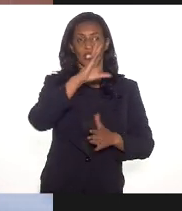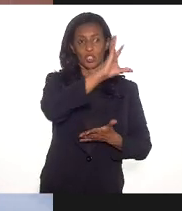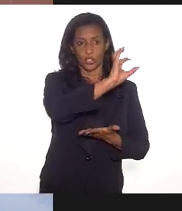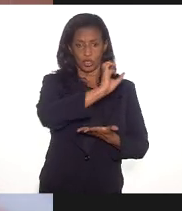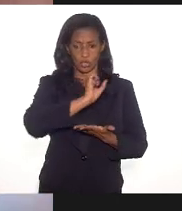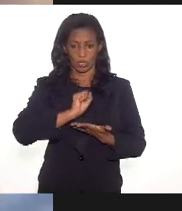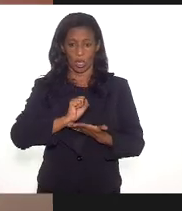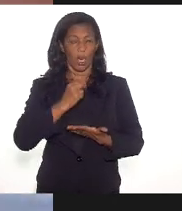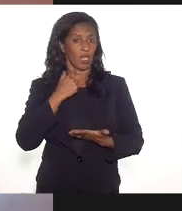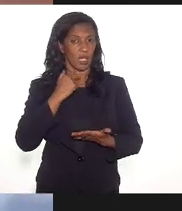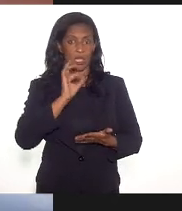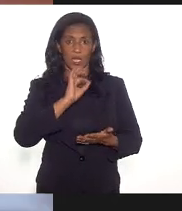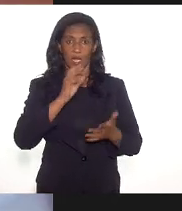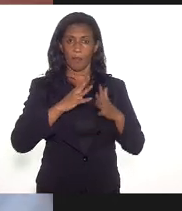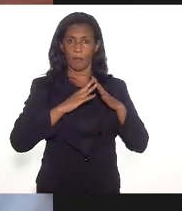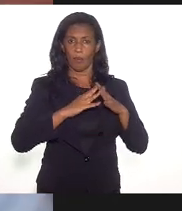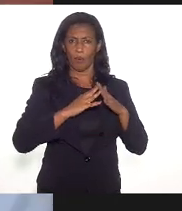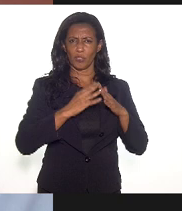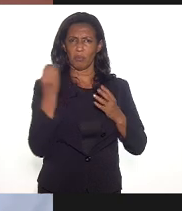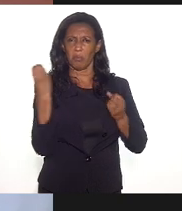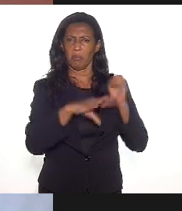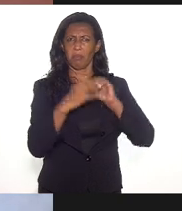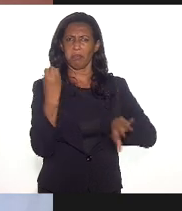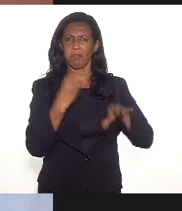mexer. Enfiaram um monte de bacalhau